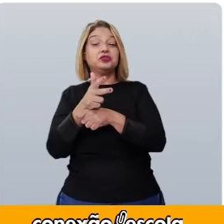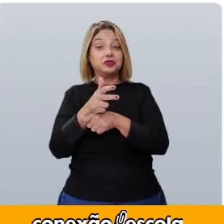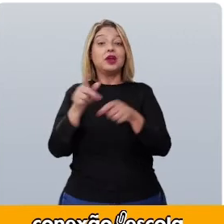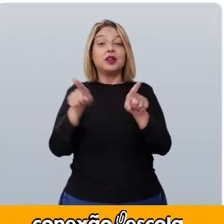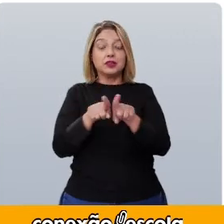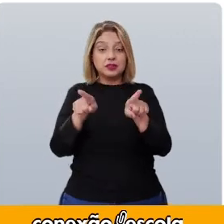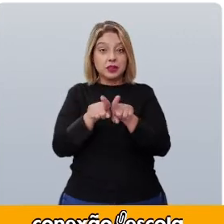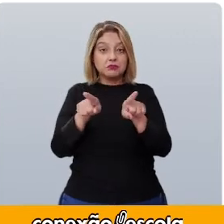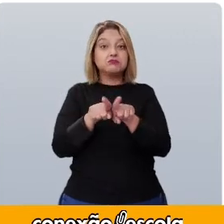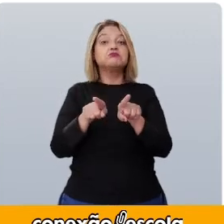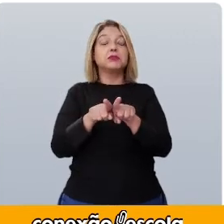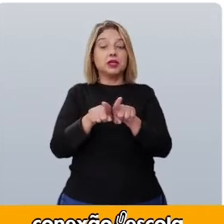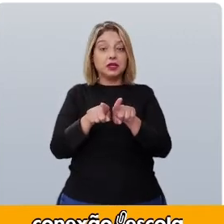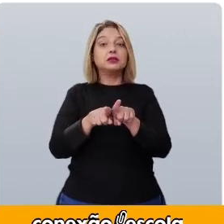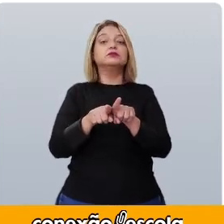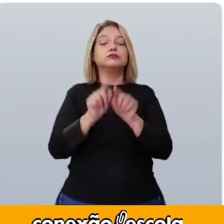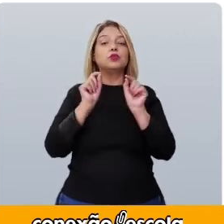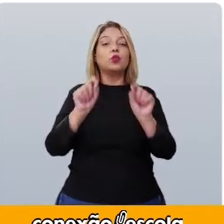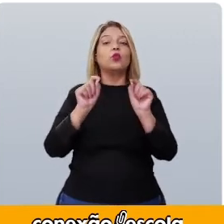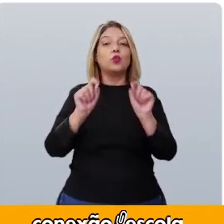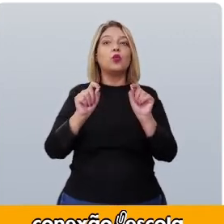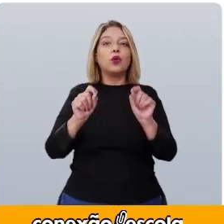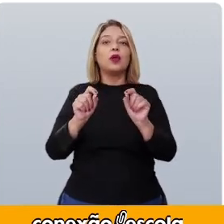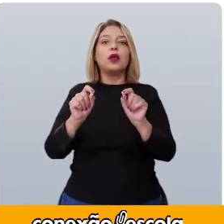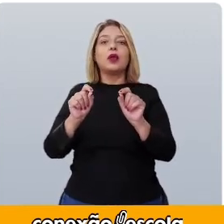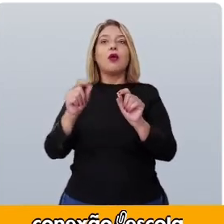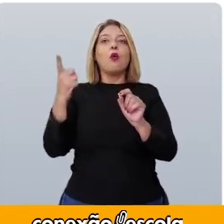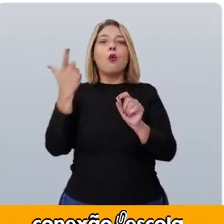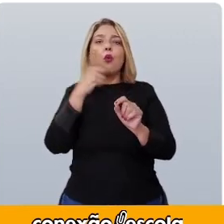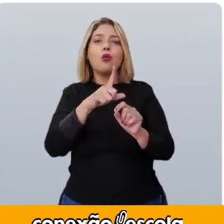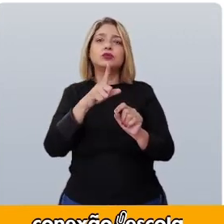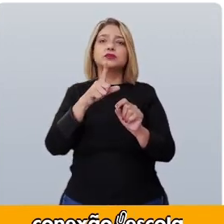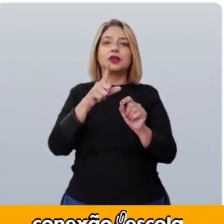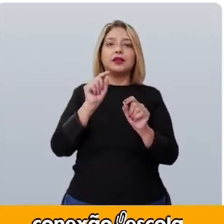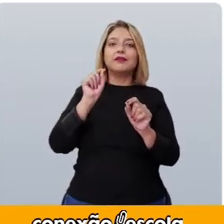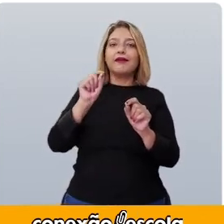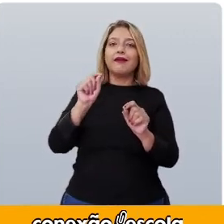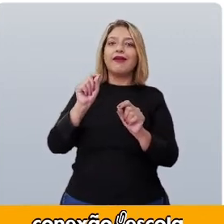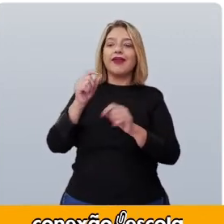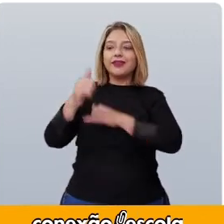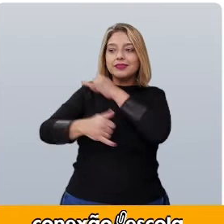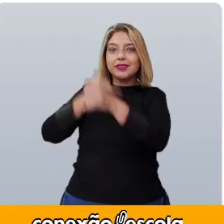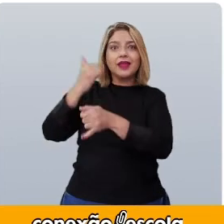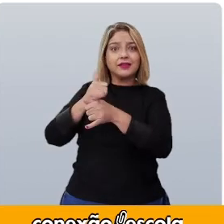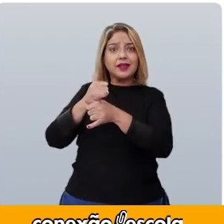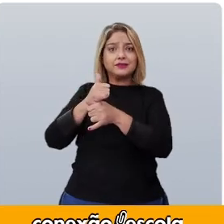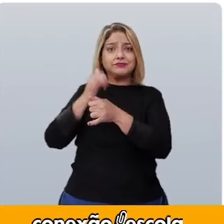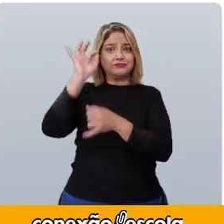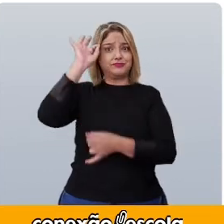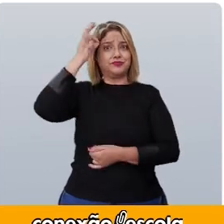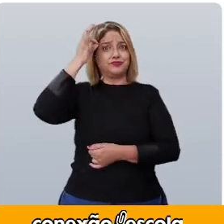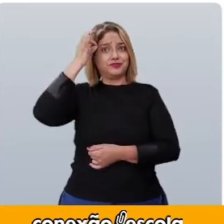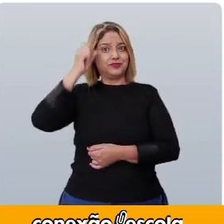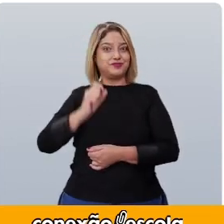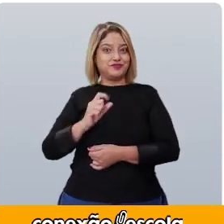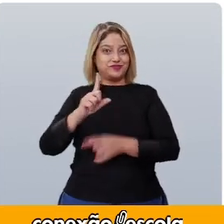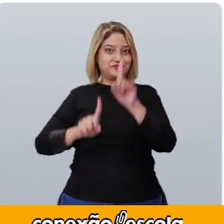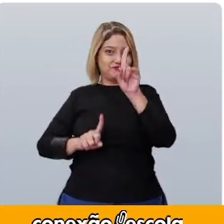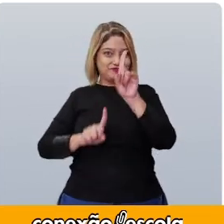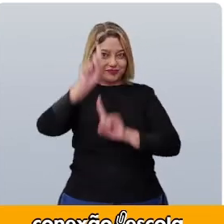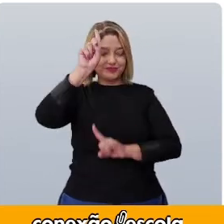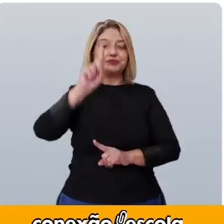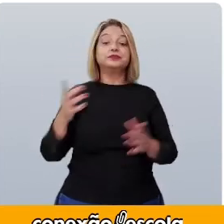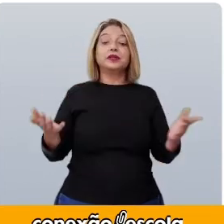acesso a uma maior quantidade de dados, entre outros avanços. 4G, lançado no